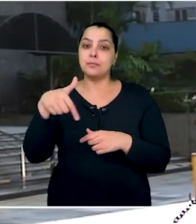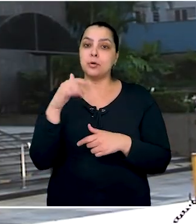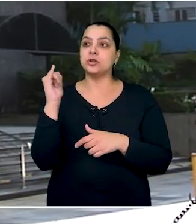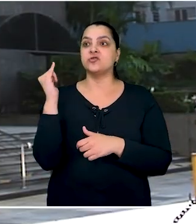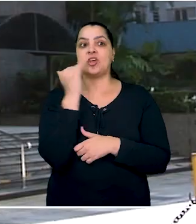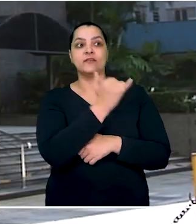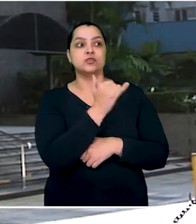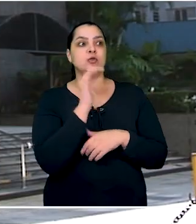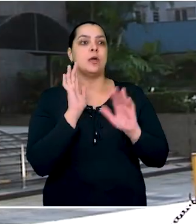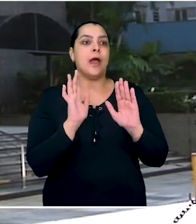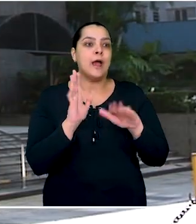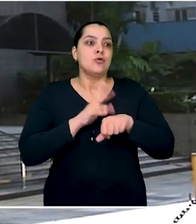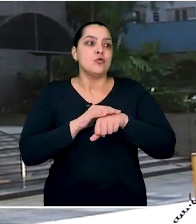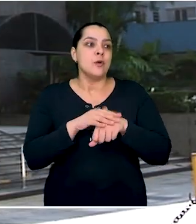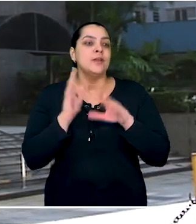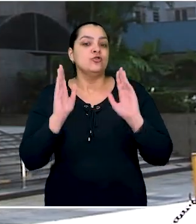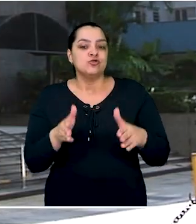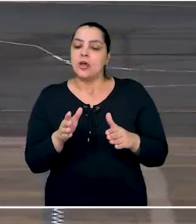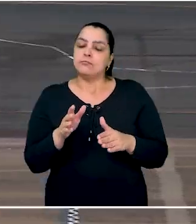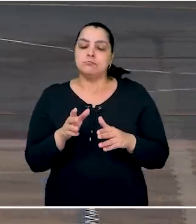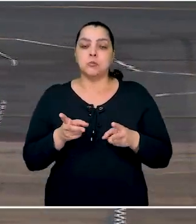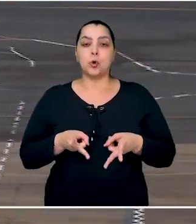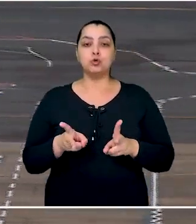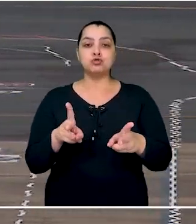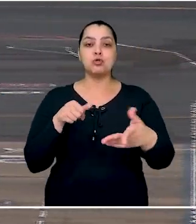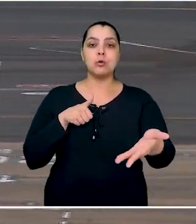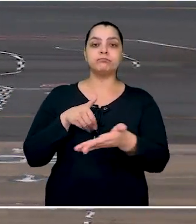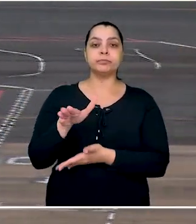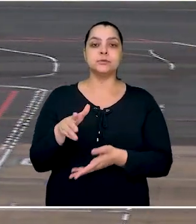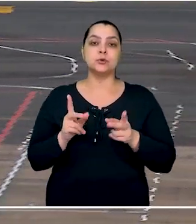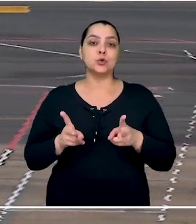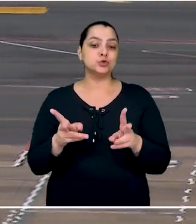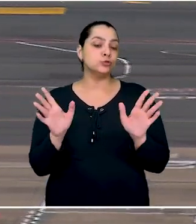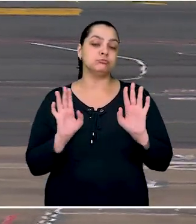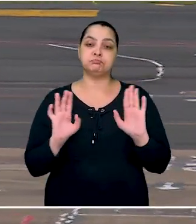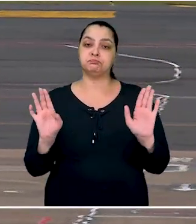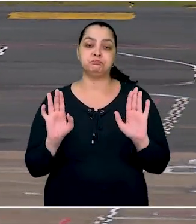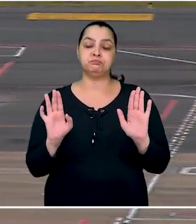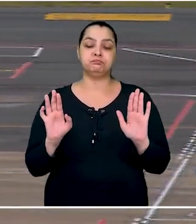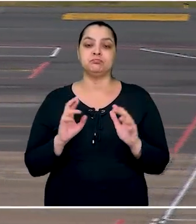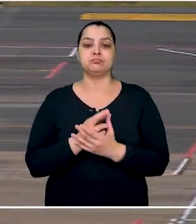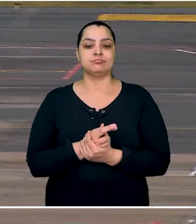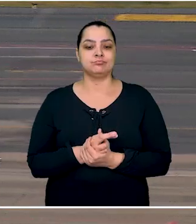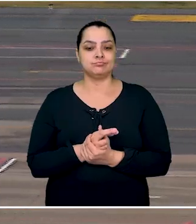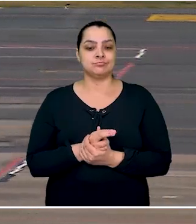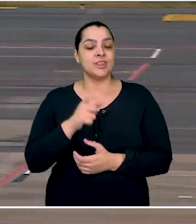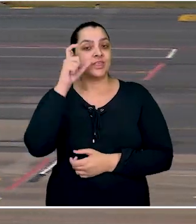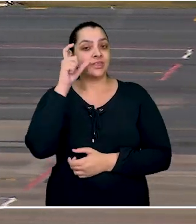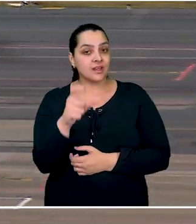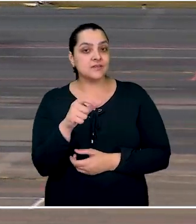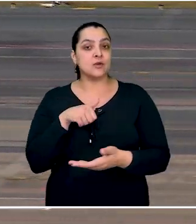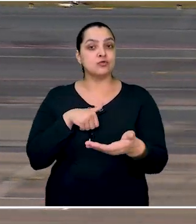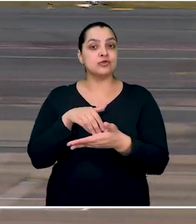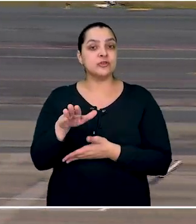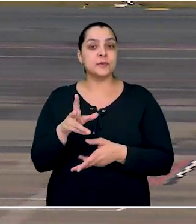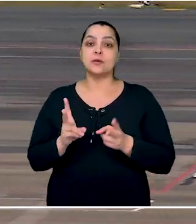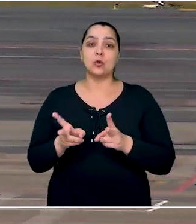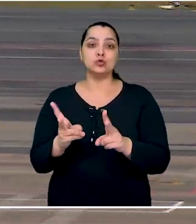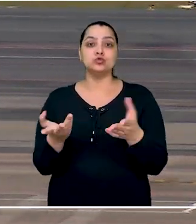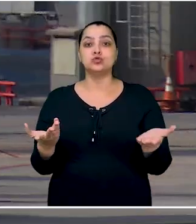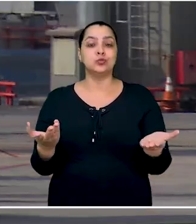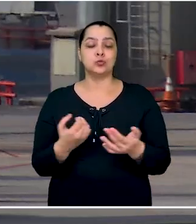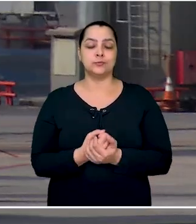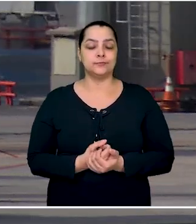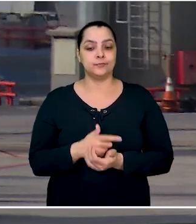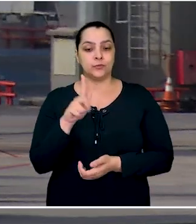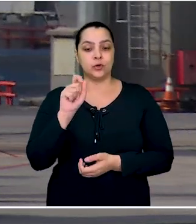ter sido notificada da reclamação trabalhista. No entanto, a companhia aérea optou por fortalecer a intenção de dispensar a